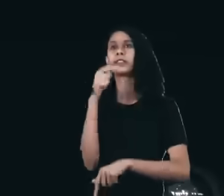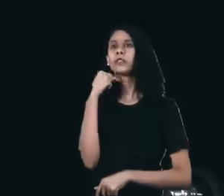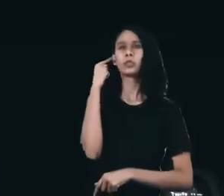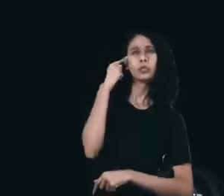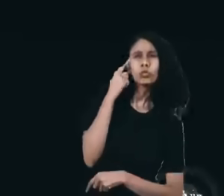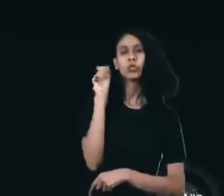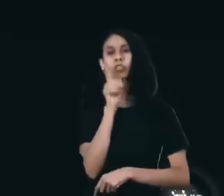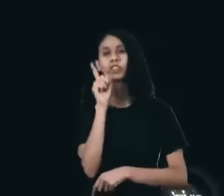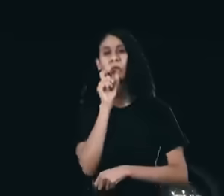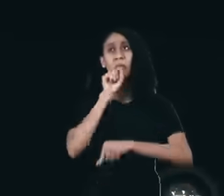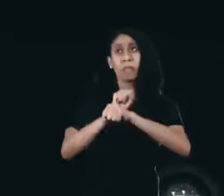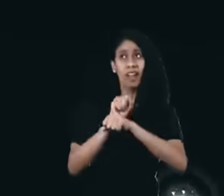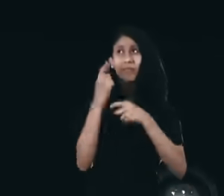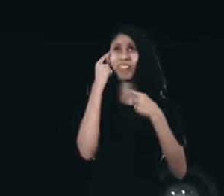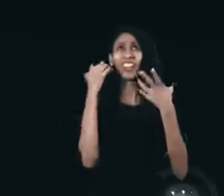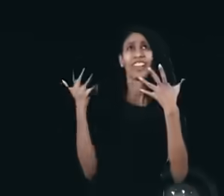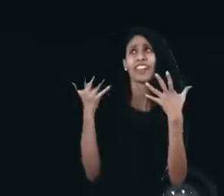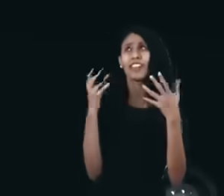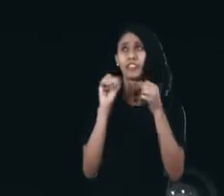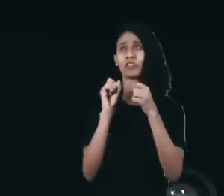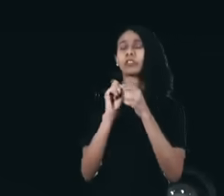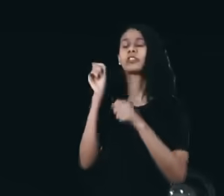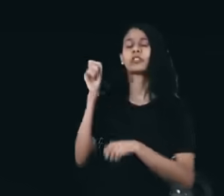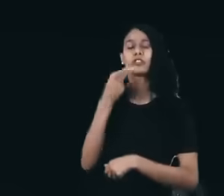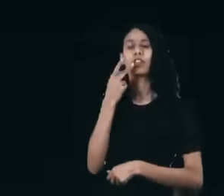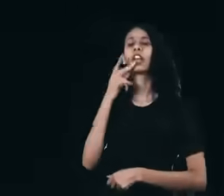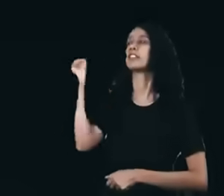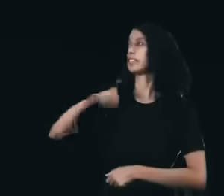sem hesitar, para dizer, sim, eu vou fazer a tua vontade.